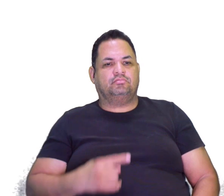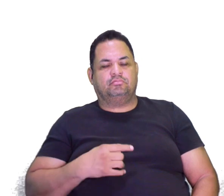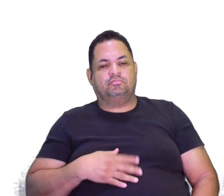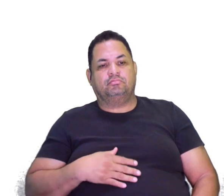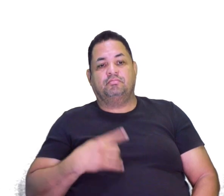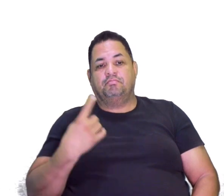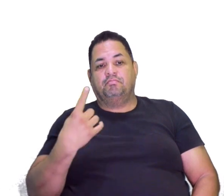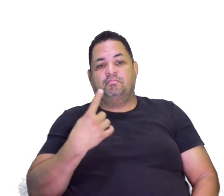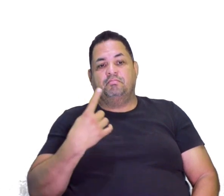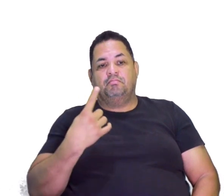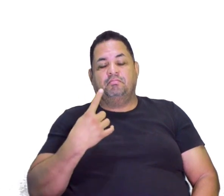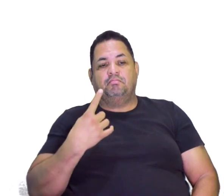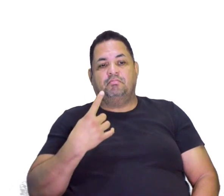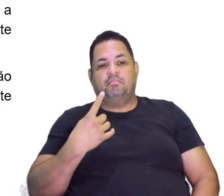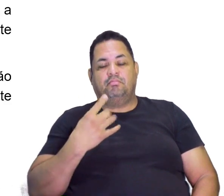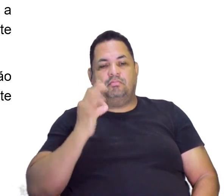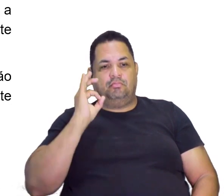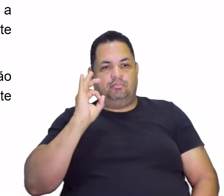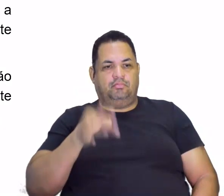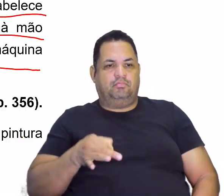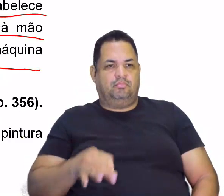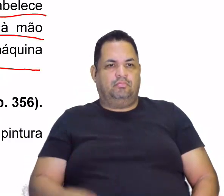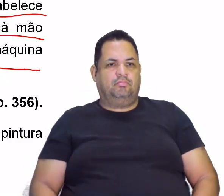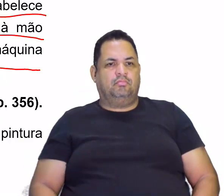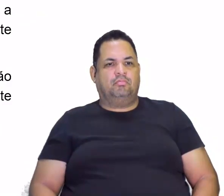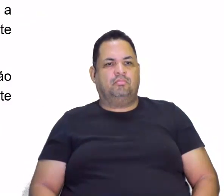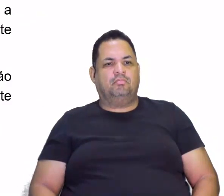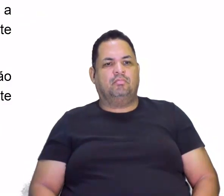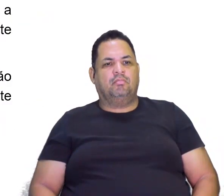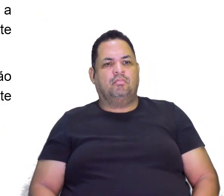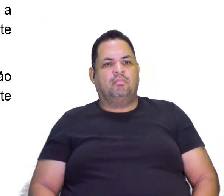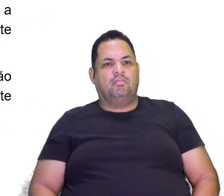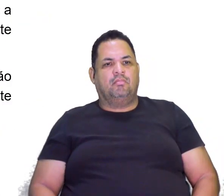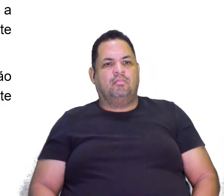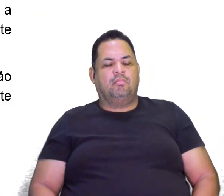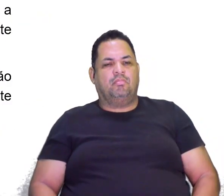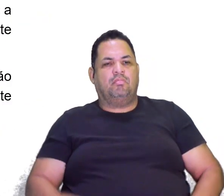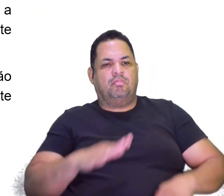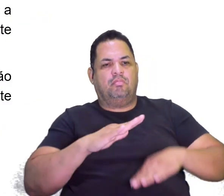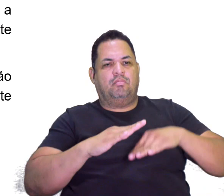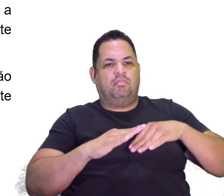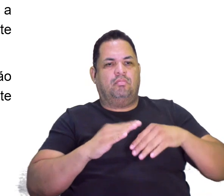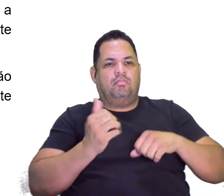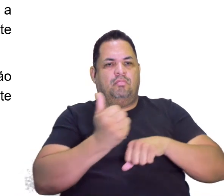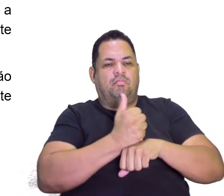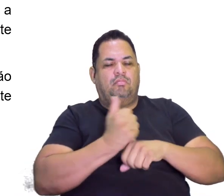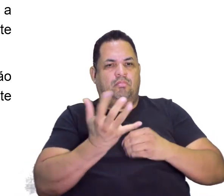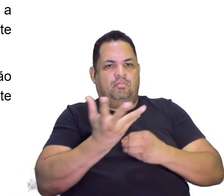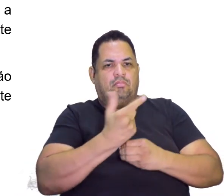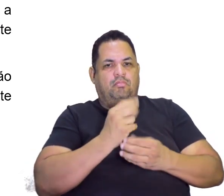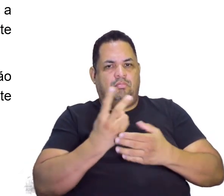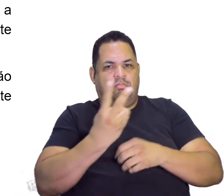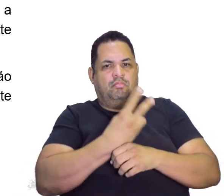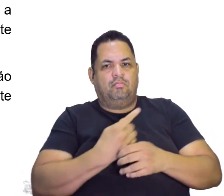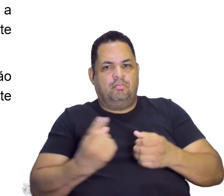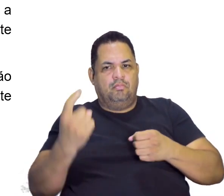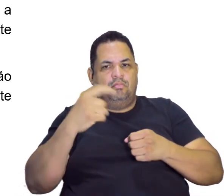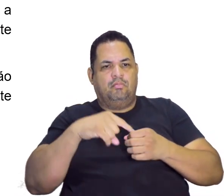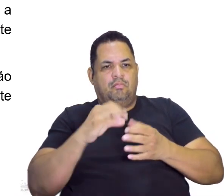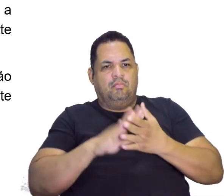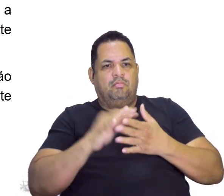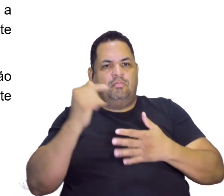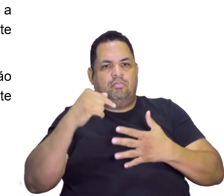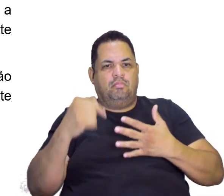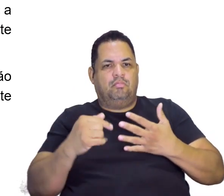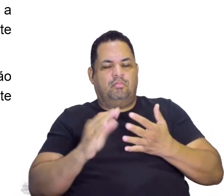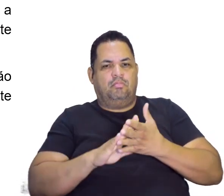a primeira afirmativa é que está correta. Vamos ver aqui. Os artistas buscaram novas possibilidades, voltando-se para os